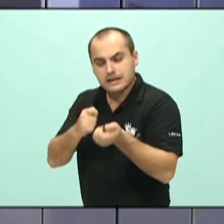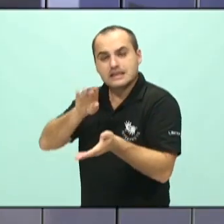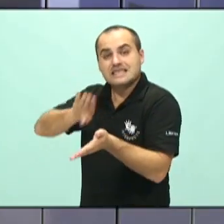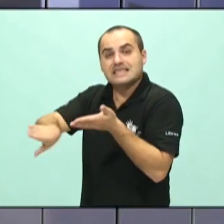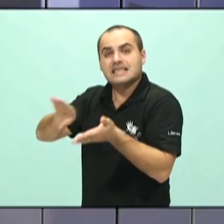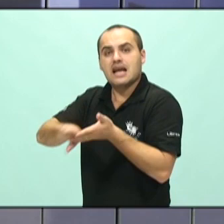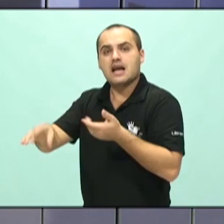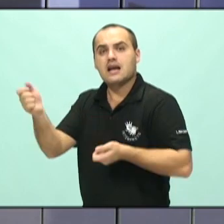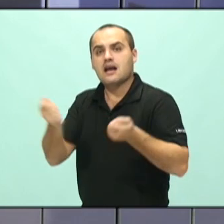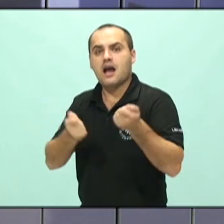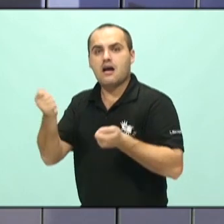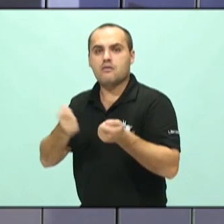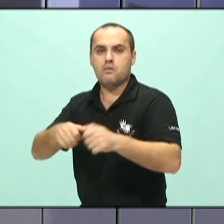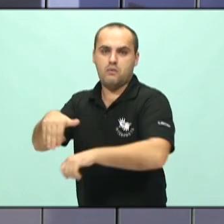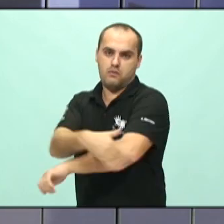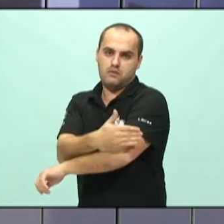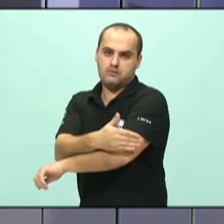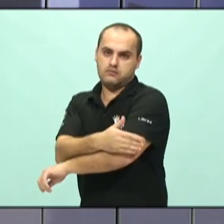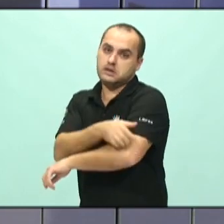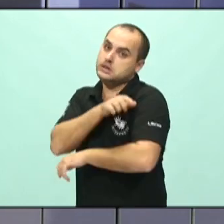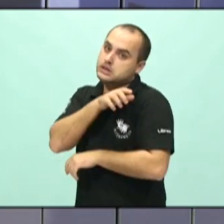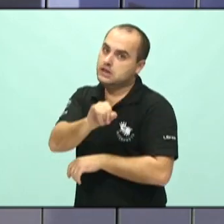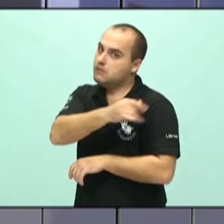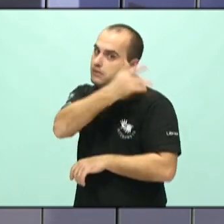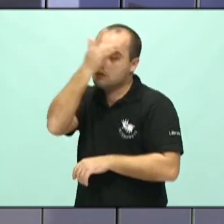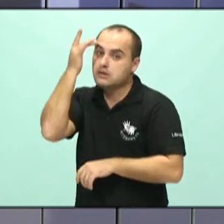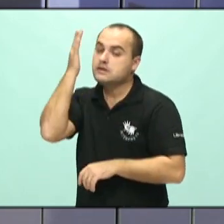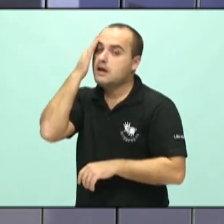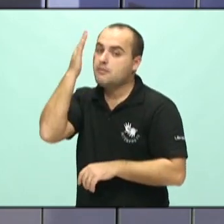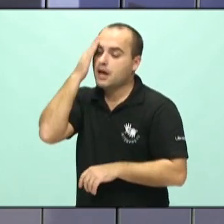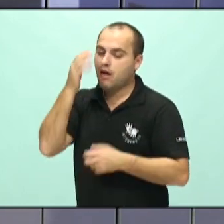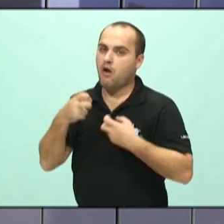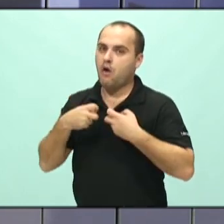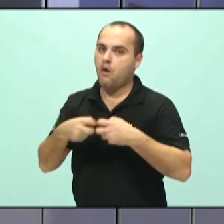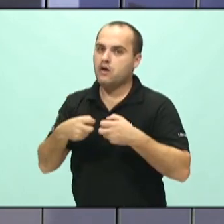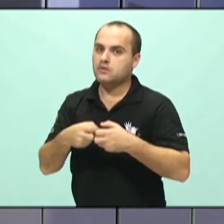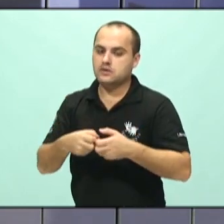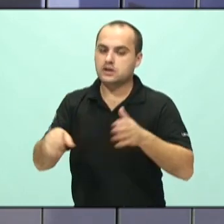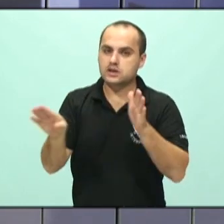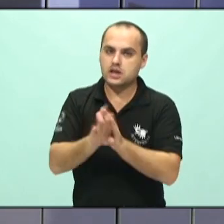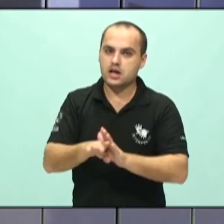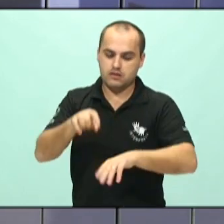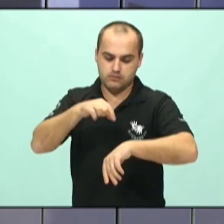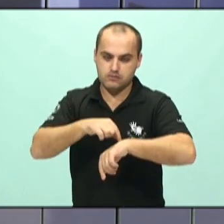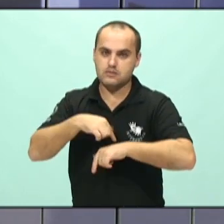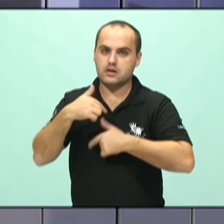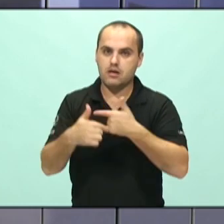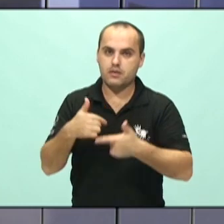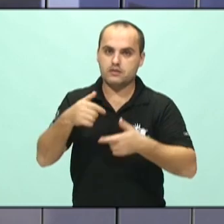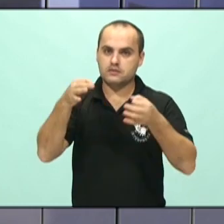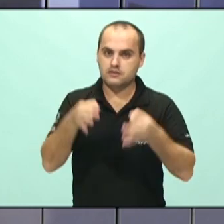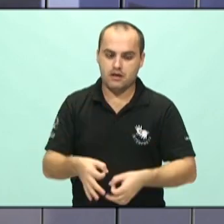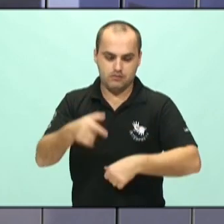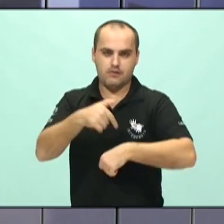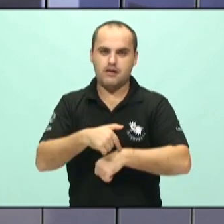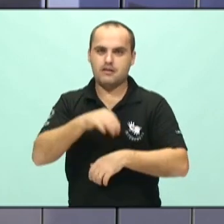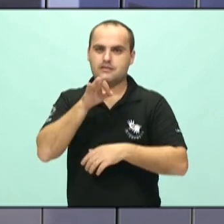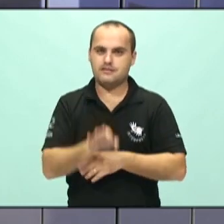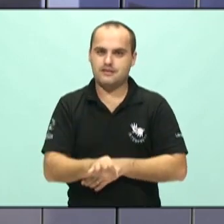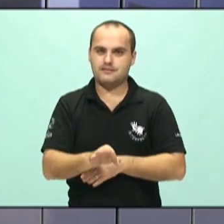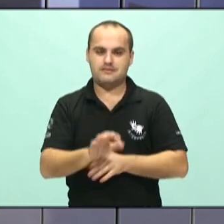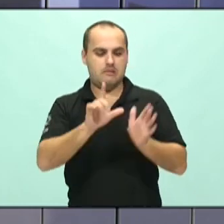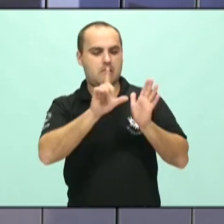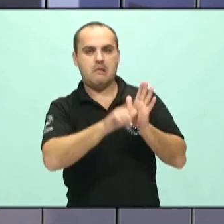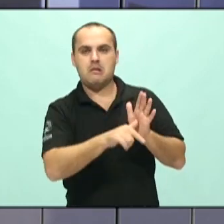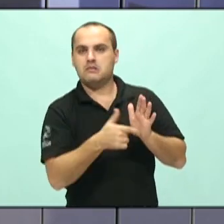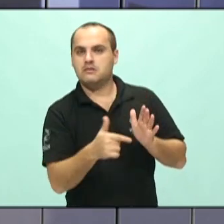carro da rua se a pessoa souber que ela vai pegar um ônibus, vai chegar no trabalho dela, no horário certo, sem atraso,